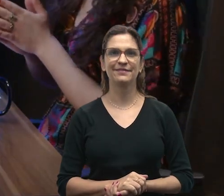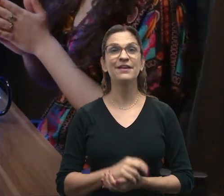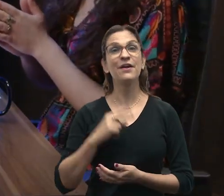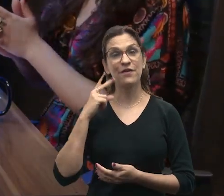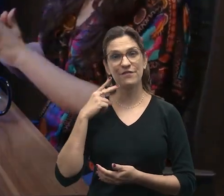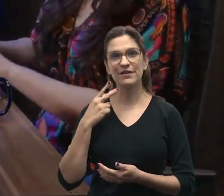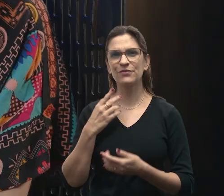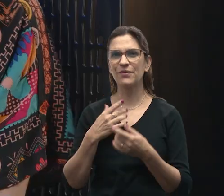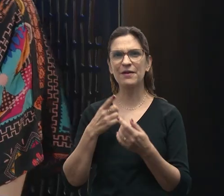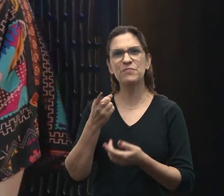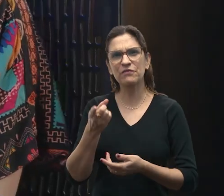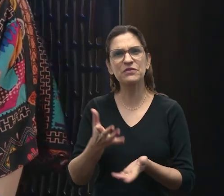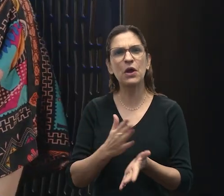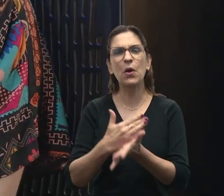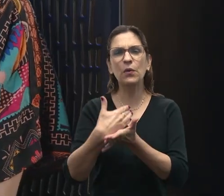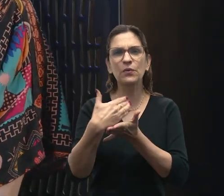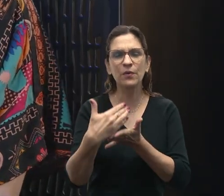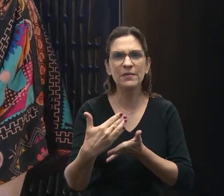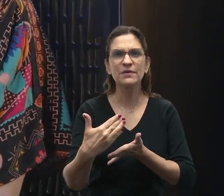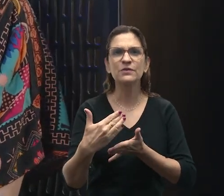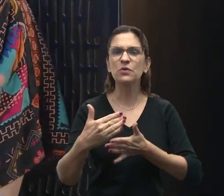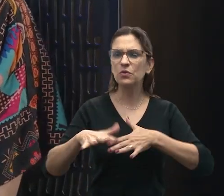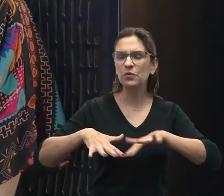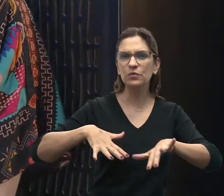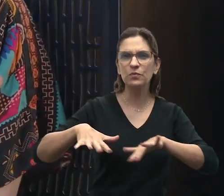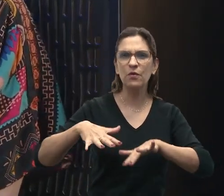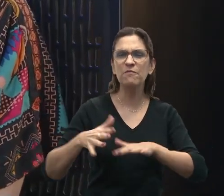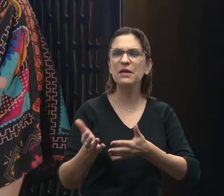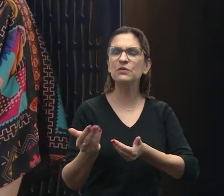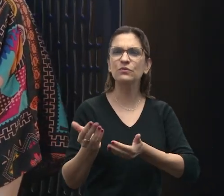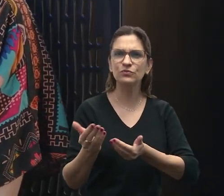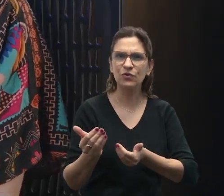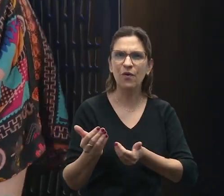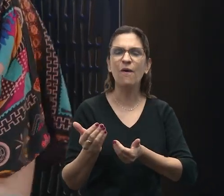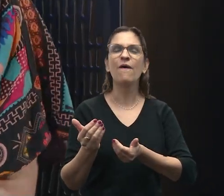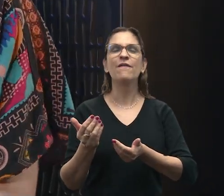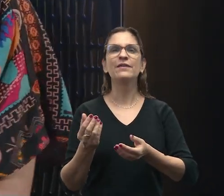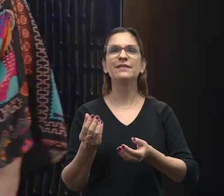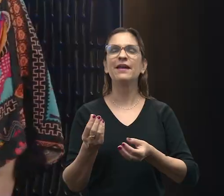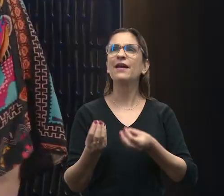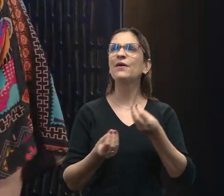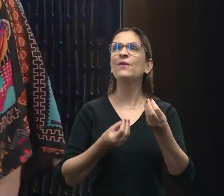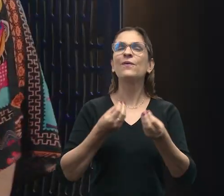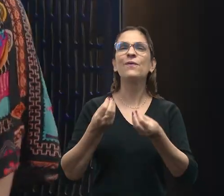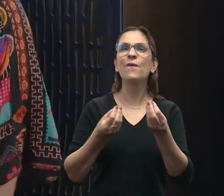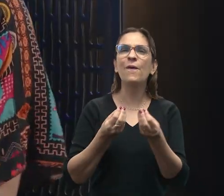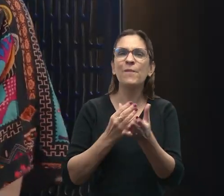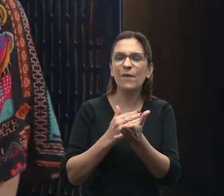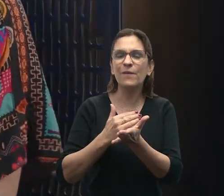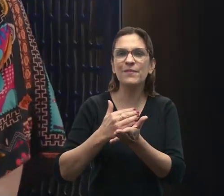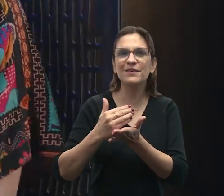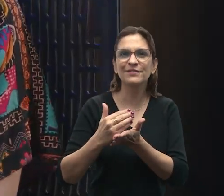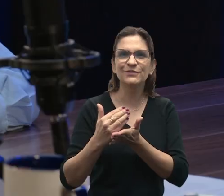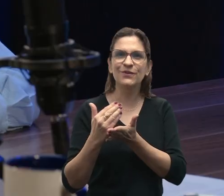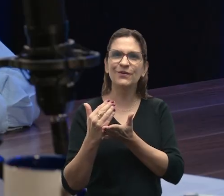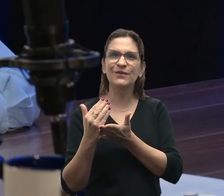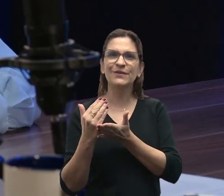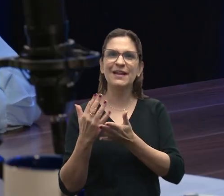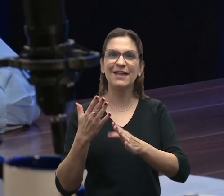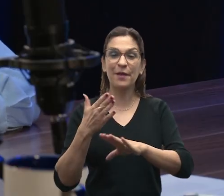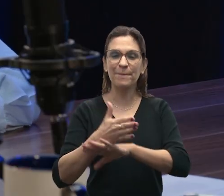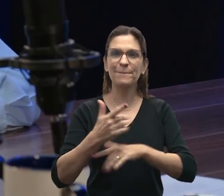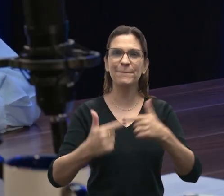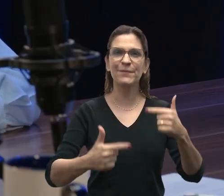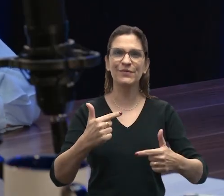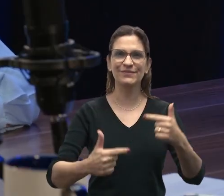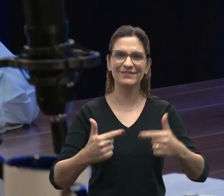Vereadora, você iniciou a sua militância muito jovem, né? Ainda na adolescência. O que te motivou a entrar para a política? Quando a gente